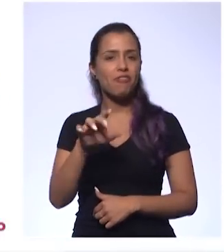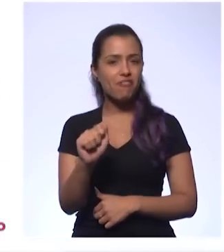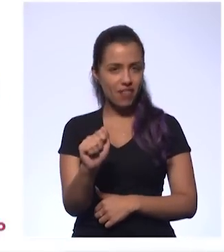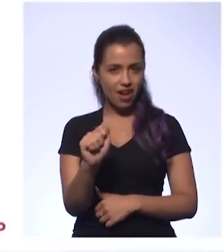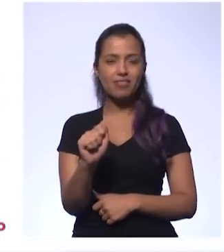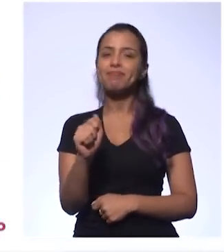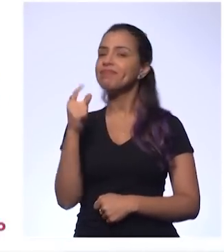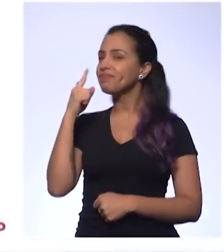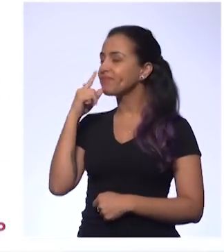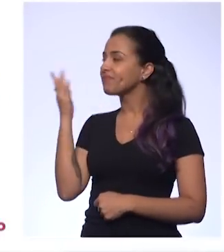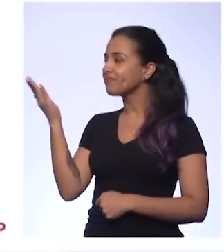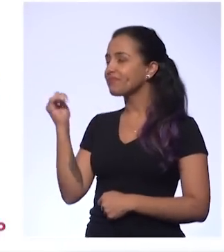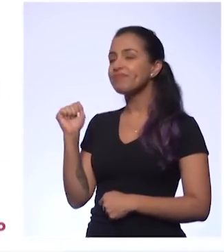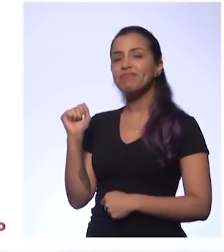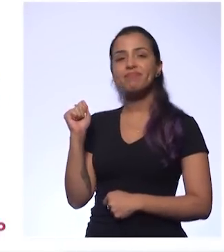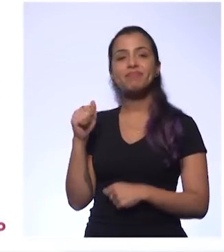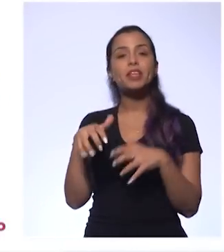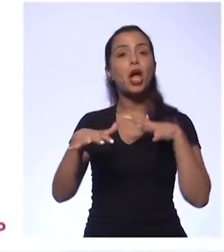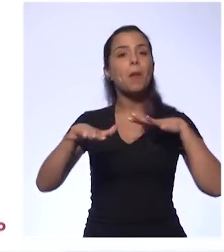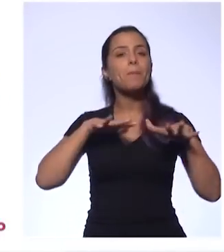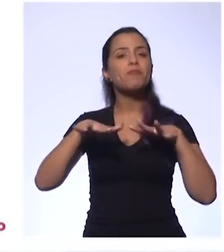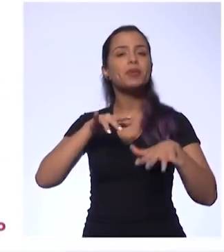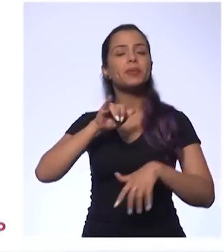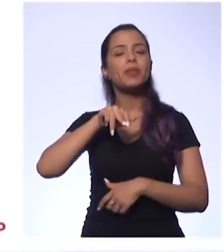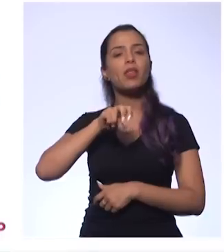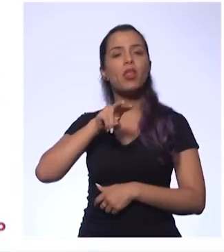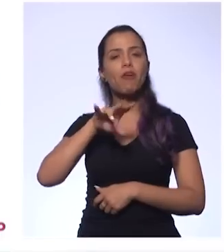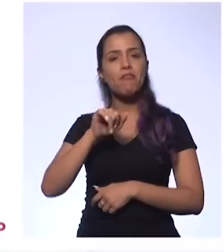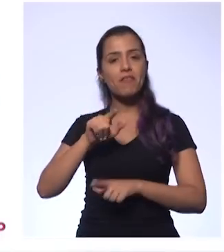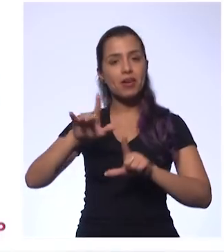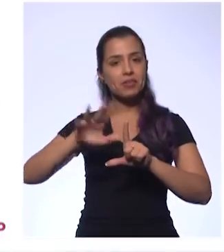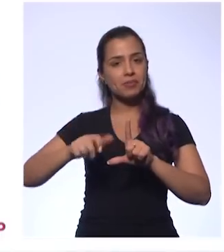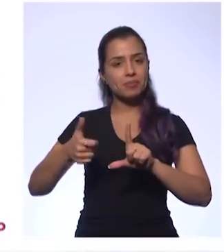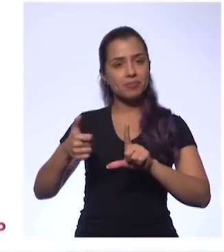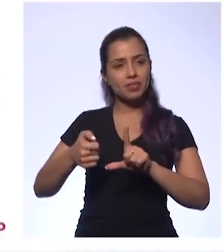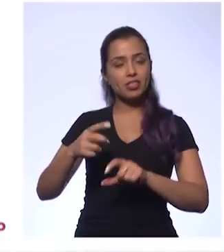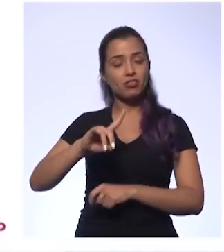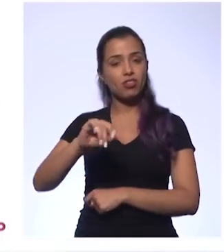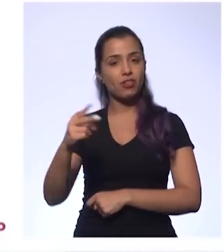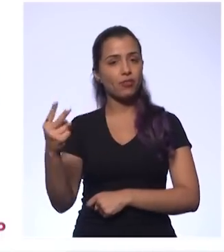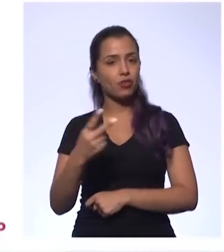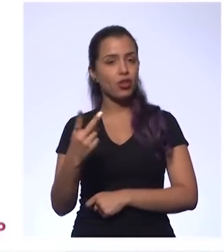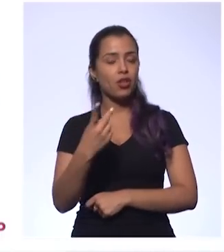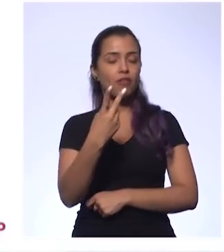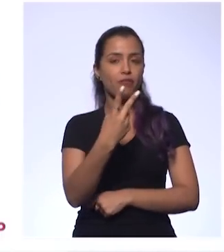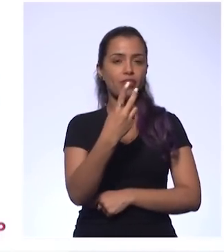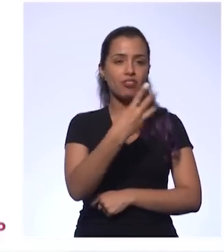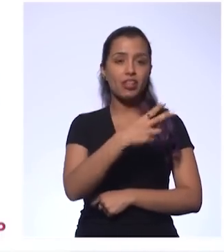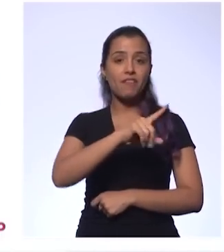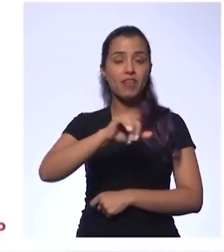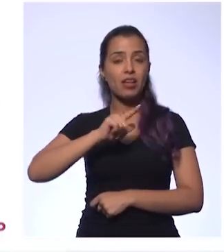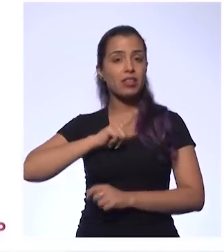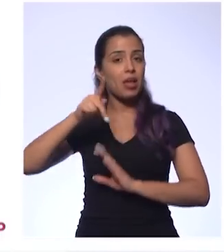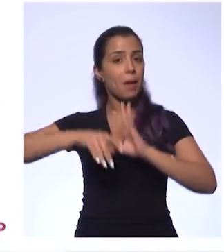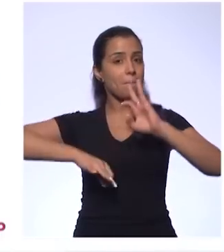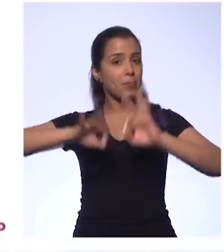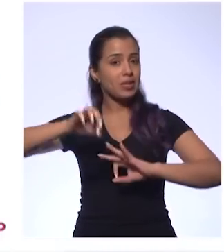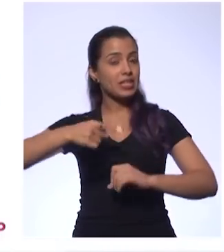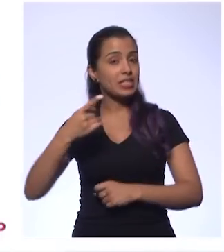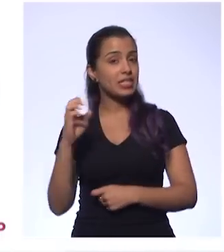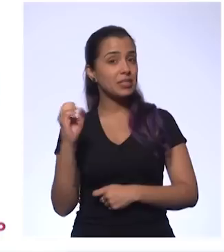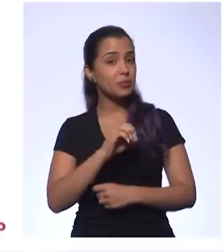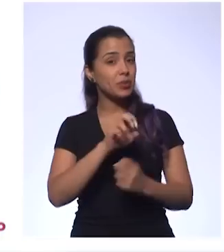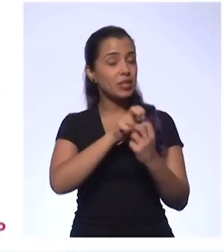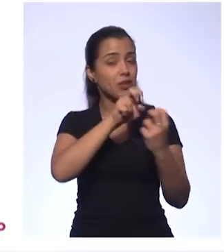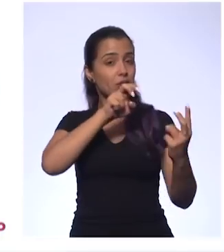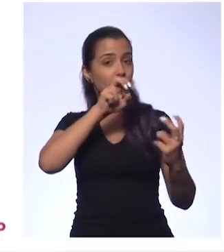Baglini? Isso, vamos lá. Movimento Inova, a gente tem um QR Code aí. Nos dias 22 e 23 vai rolar uma programação 100%